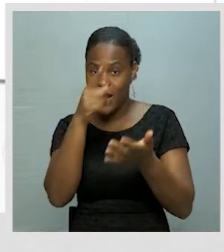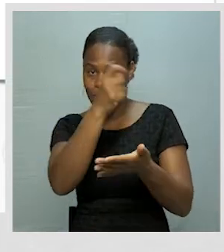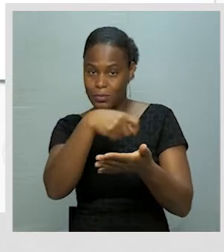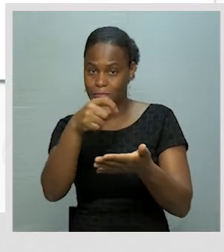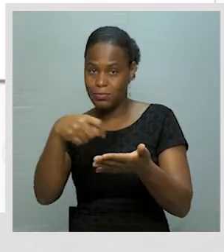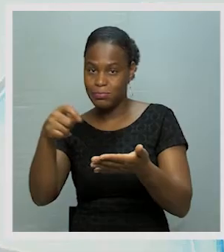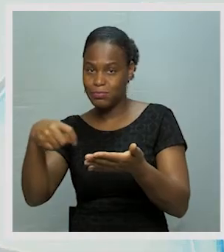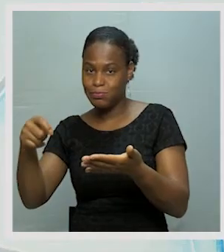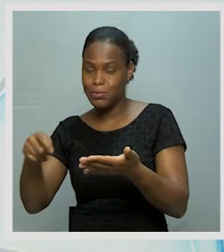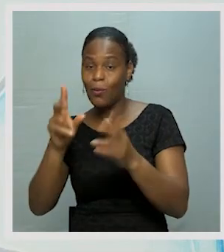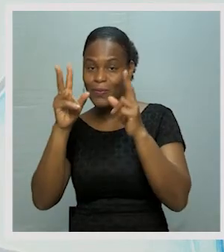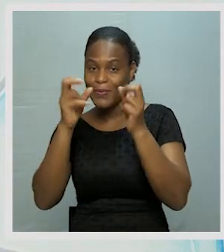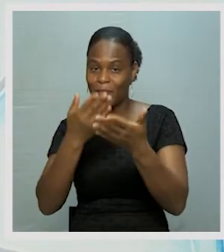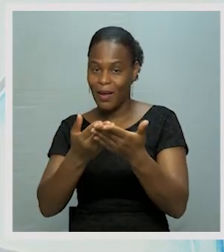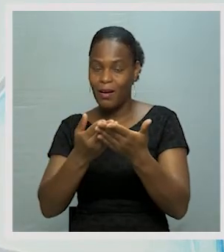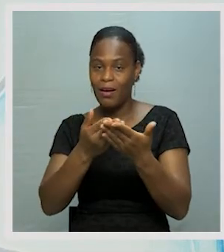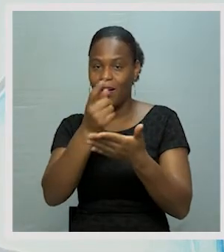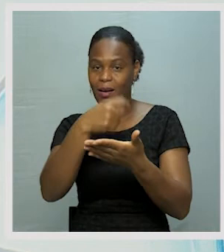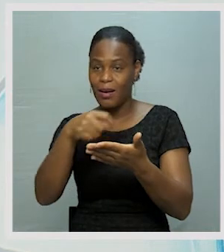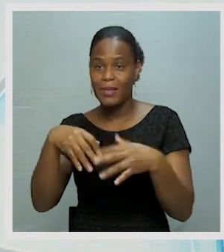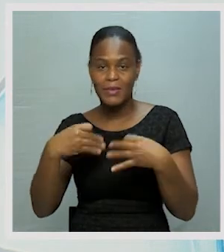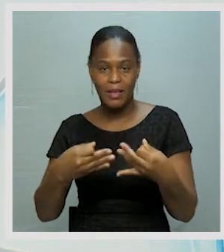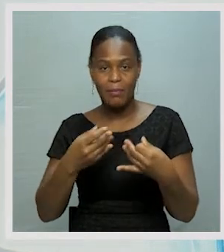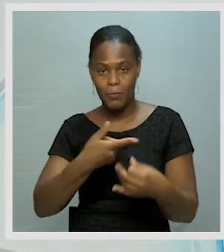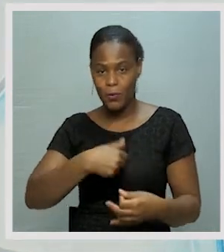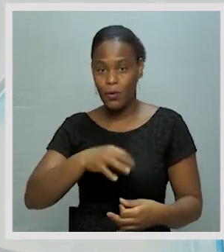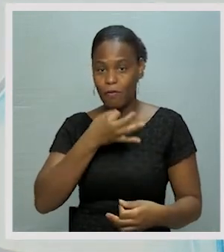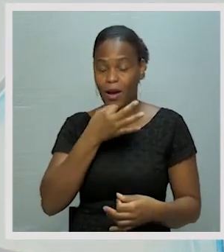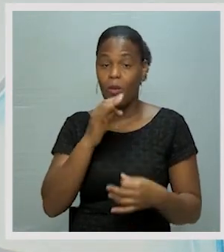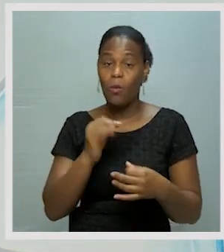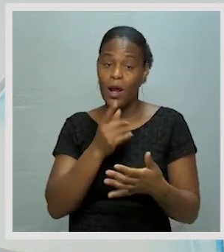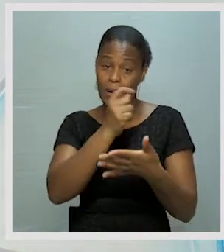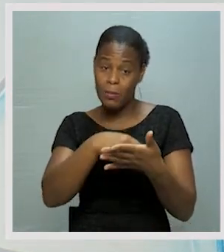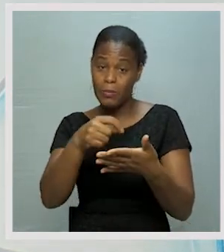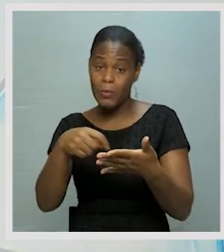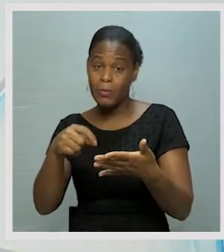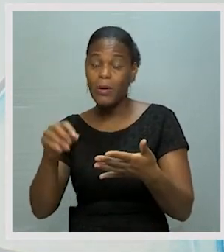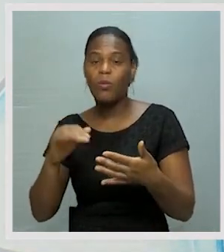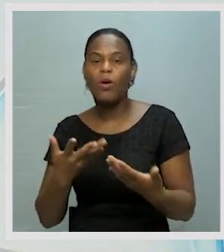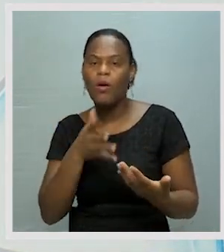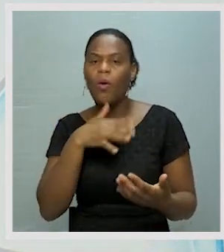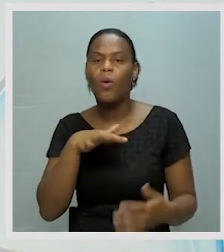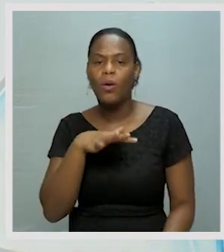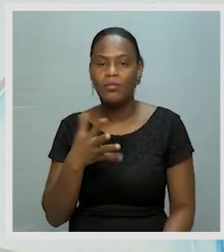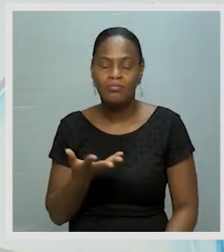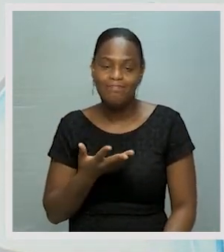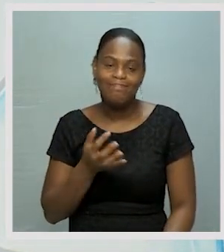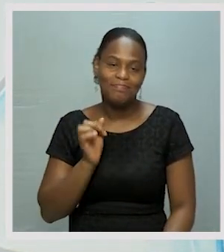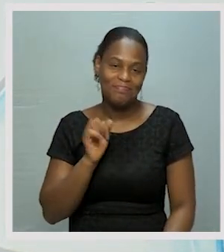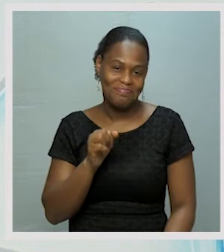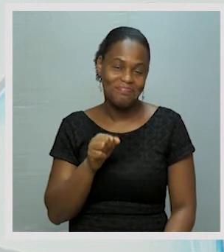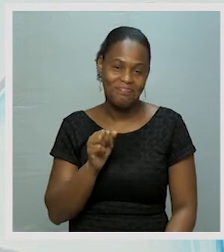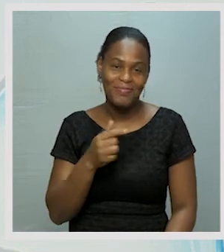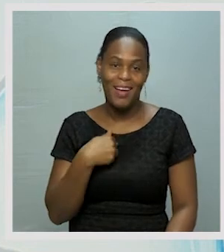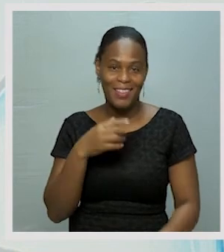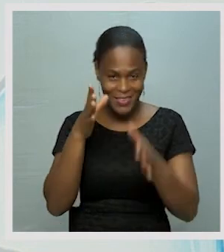pelo título. Sempre estamos a falar, quando nós registramos, onde é que nós registramos mesmo? Exatamente, estão atentos, é